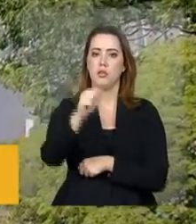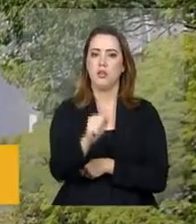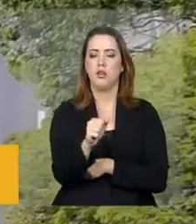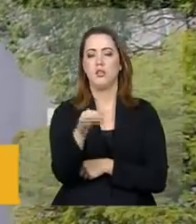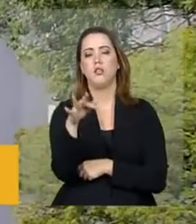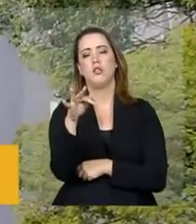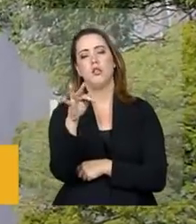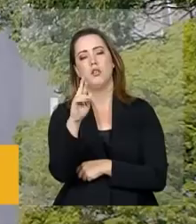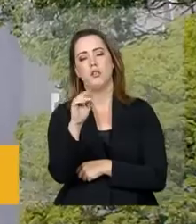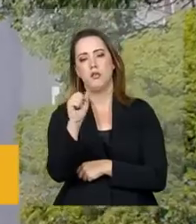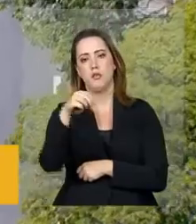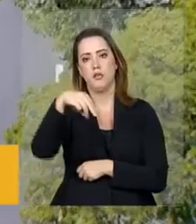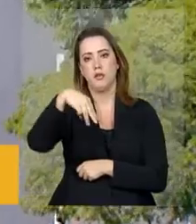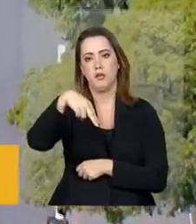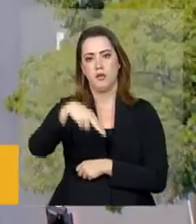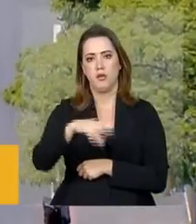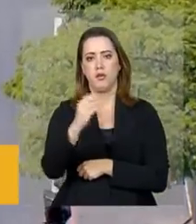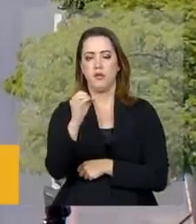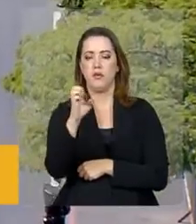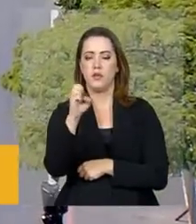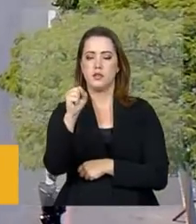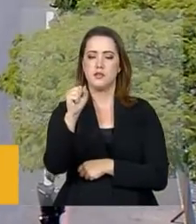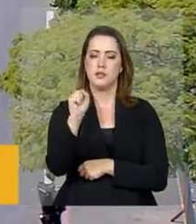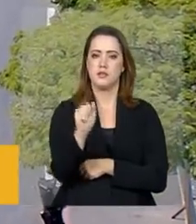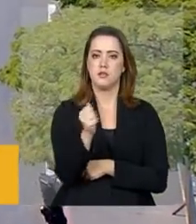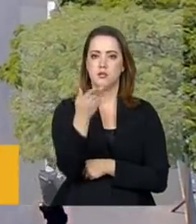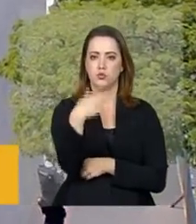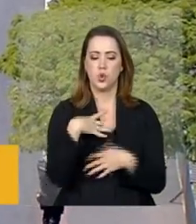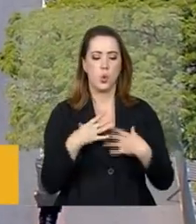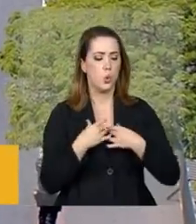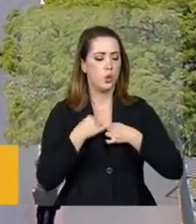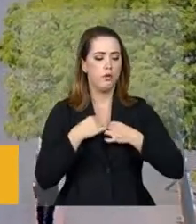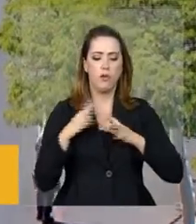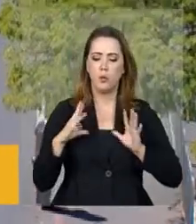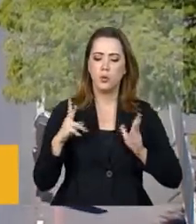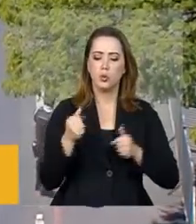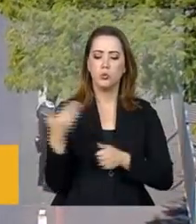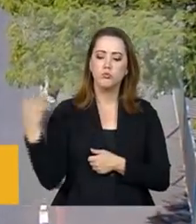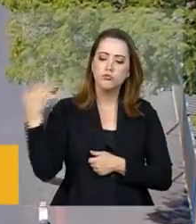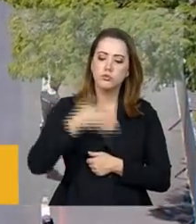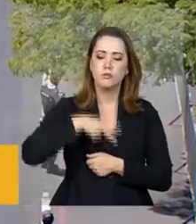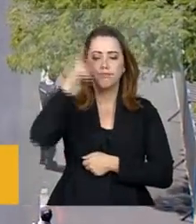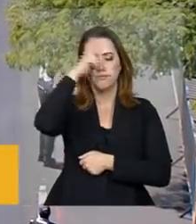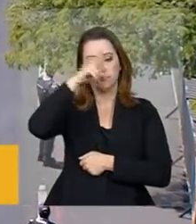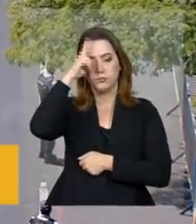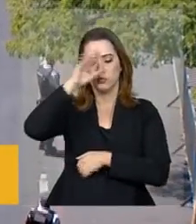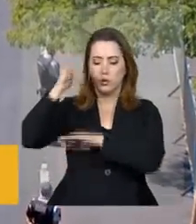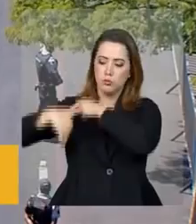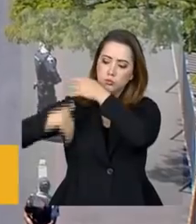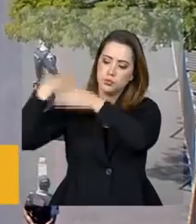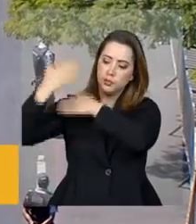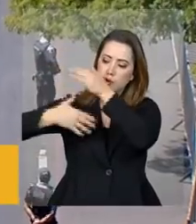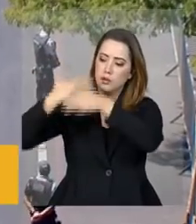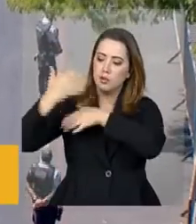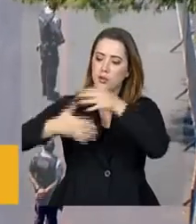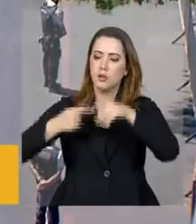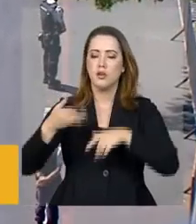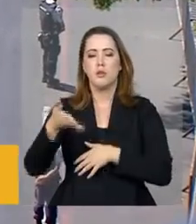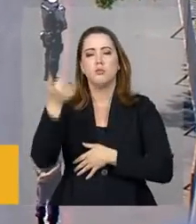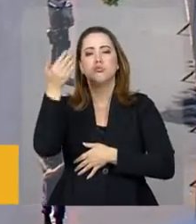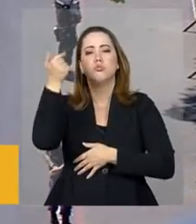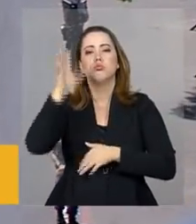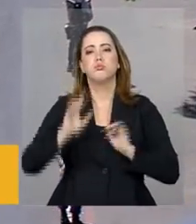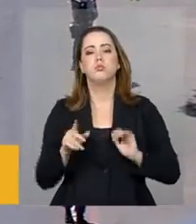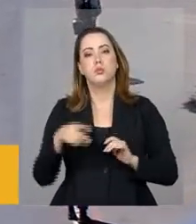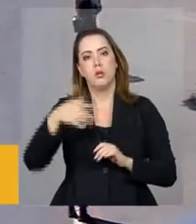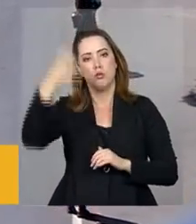exatamente. Uniforme, né? Tudo isso vem daquilo ali. Resgata, né? O império, o trabalho do